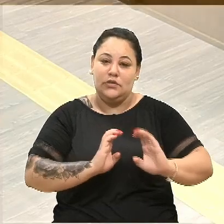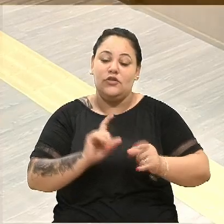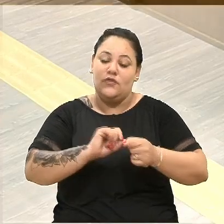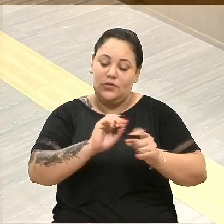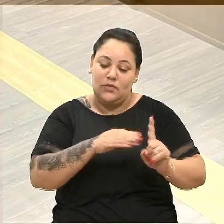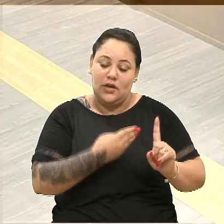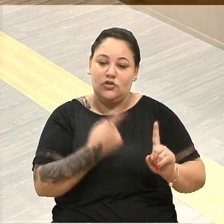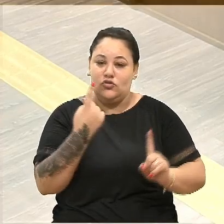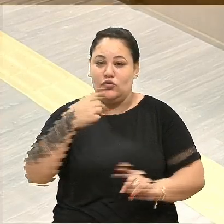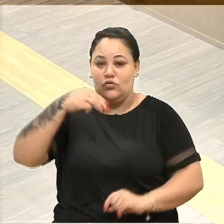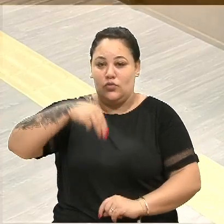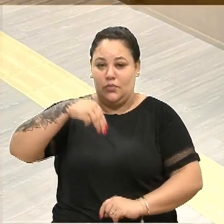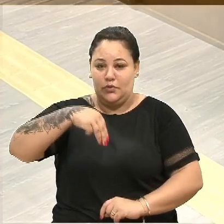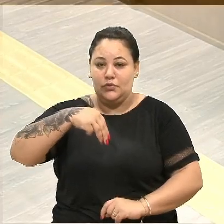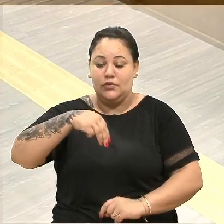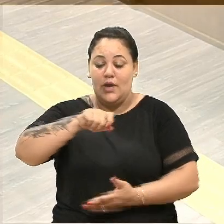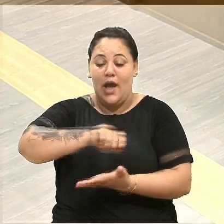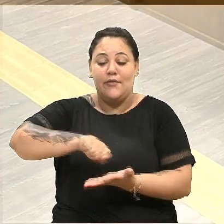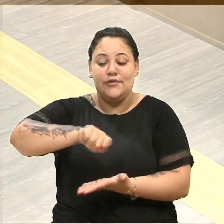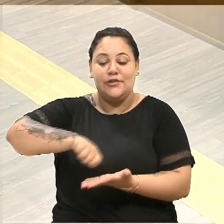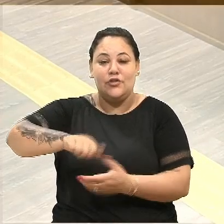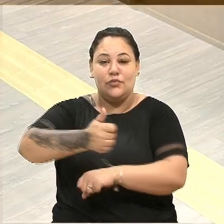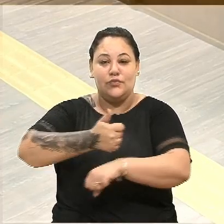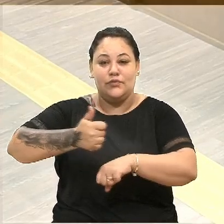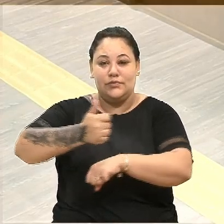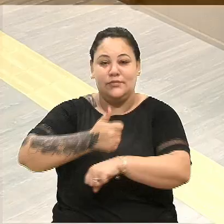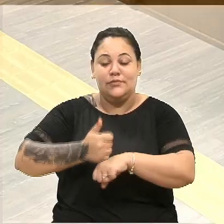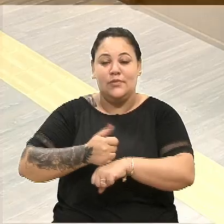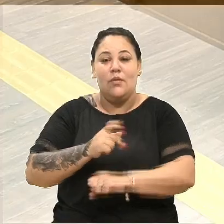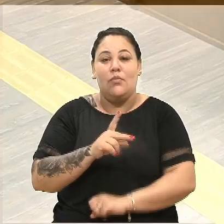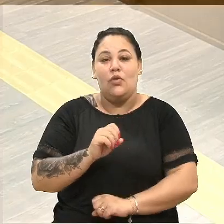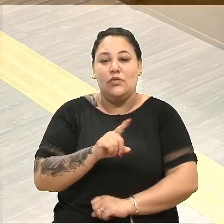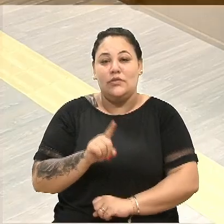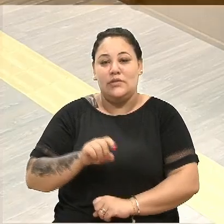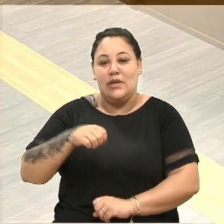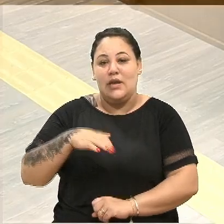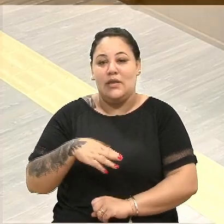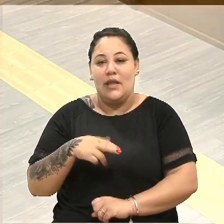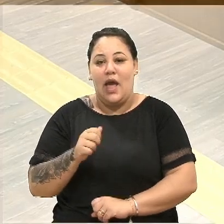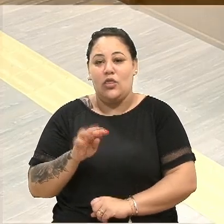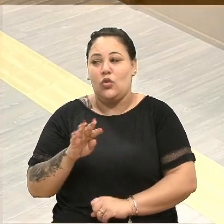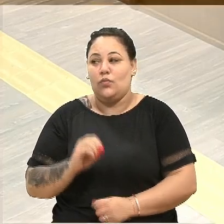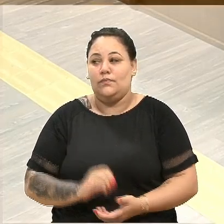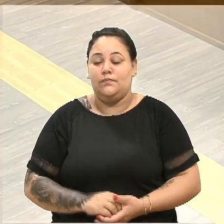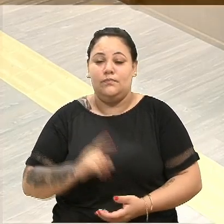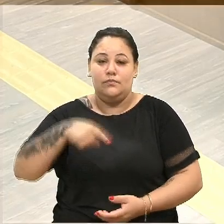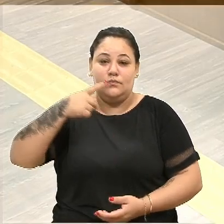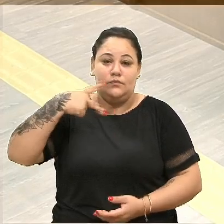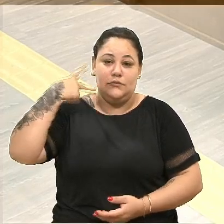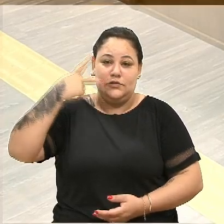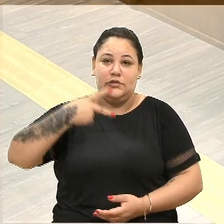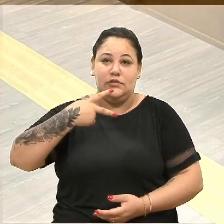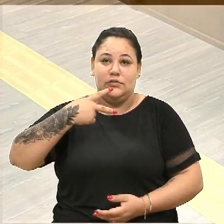minuto ao grande escritor José Clemente Pozenato. Próximo vereador inscrito, o vereador Lucas Carenhato.